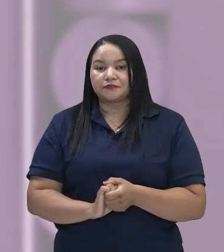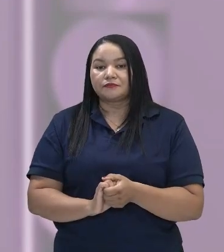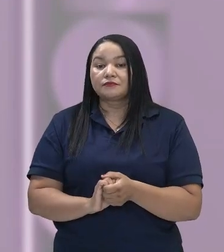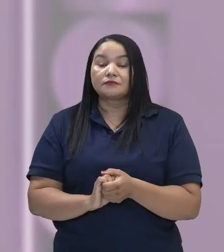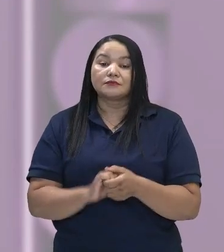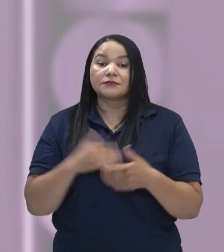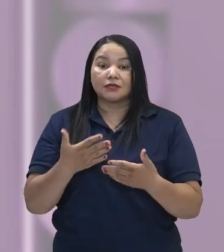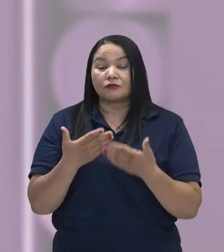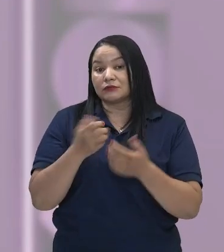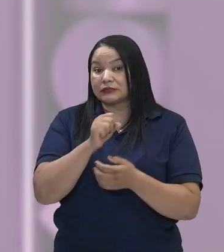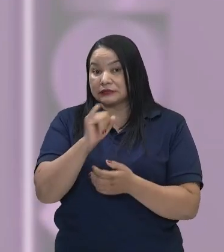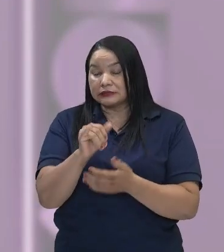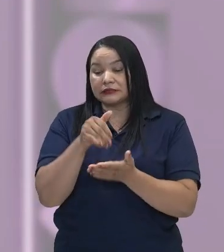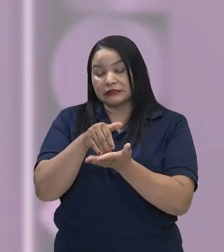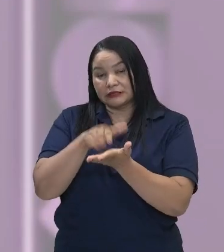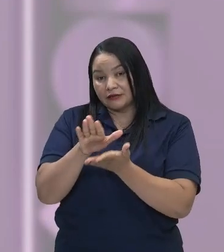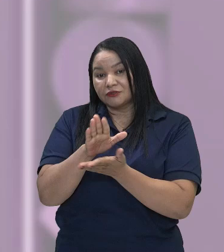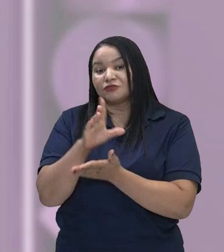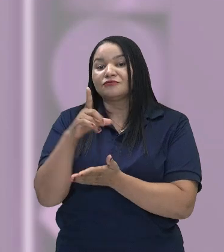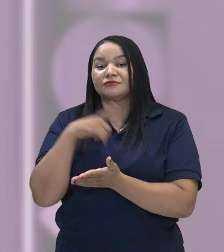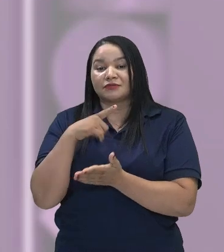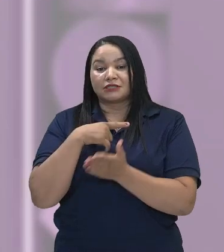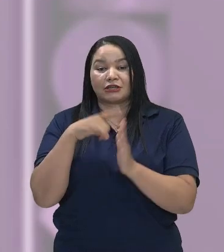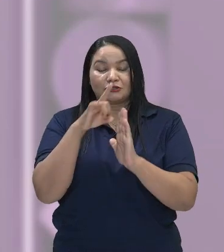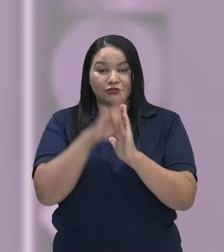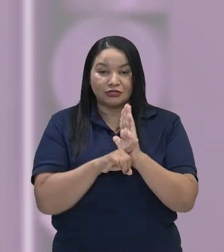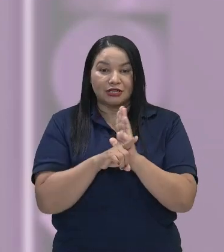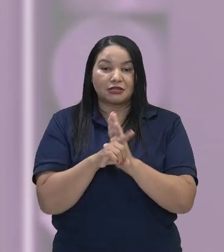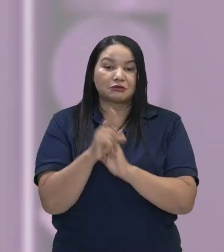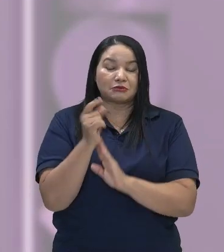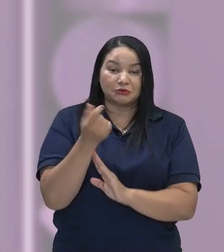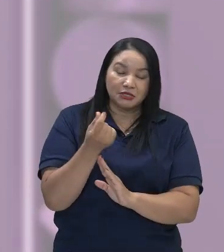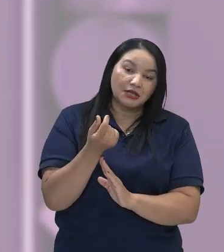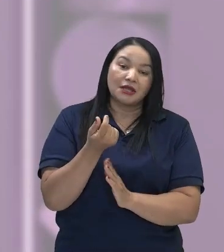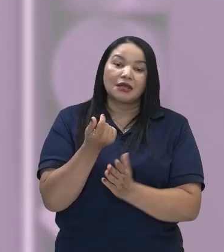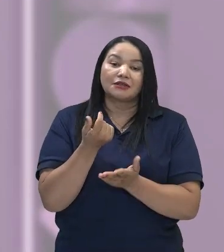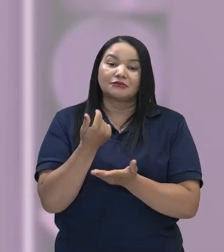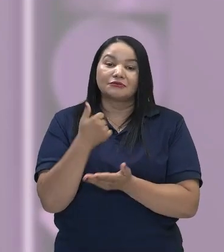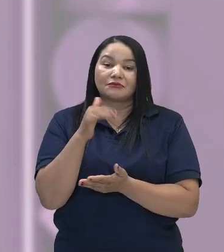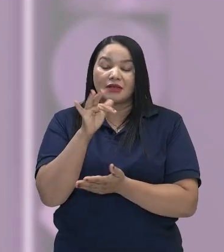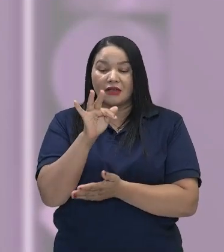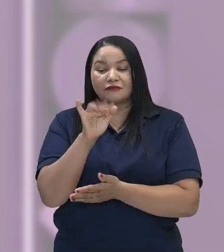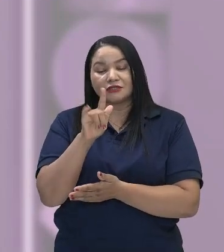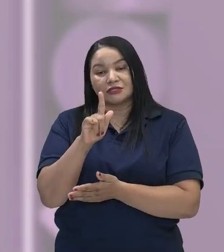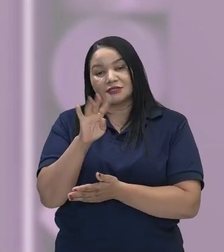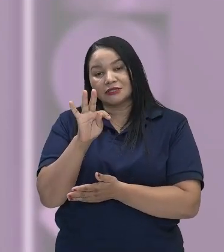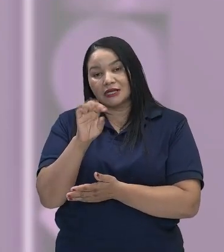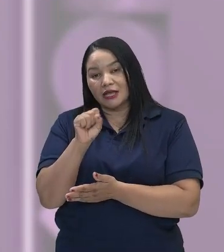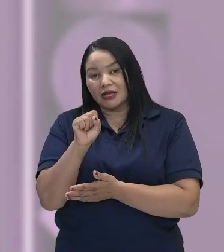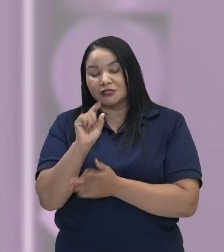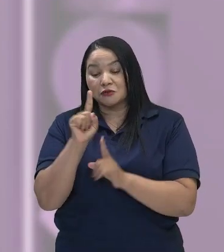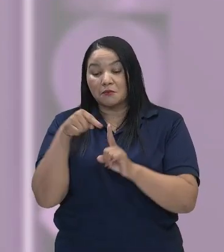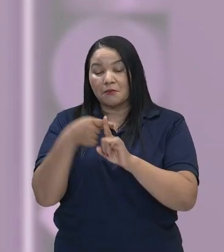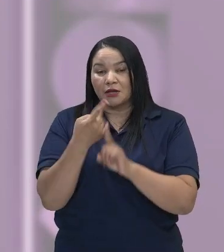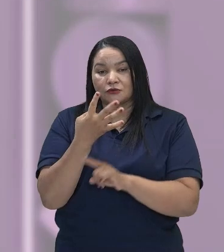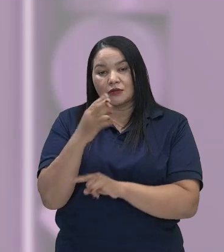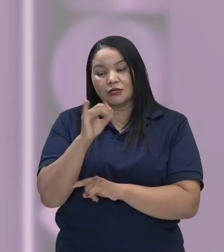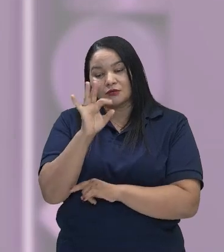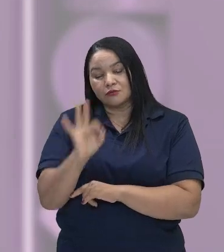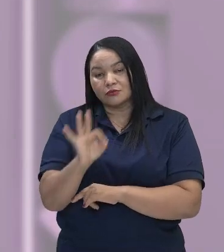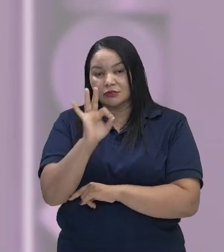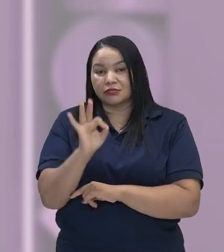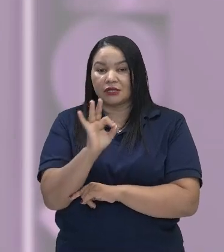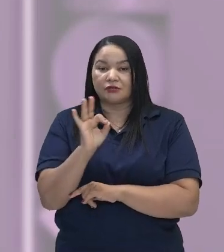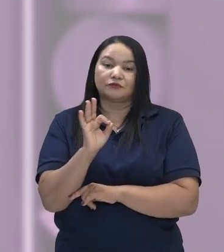disso, se for demitido, tem direito a receber uma multa, ou melhor, o dinheiro referente a uma multa de 40% sobre o seu